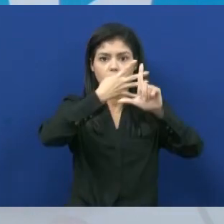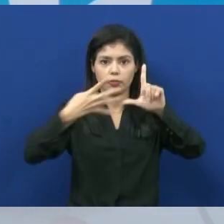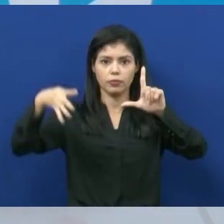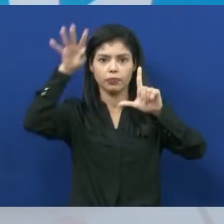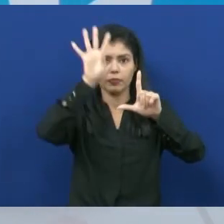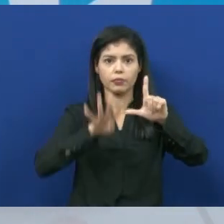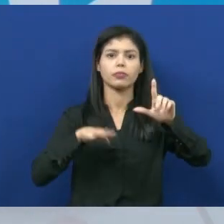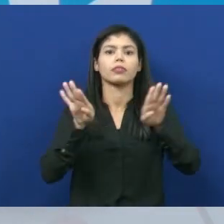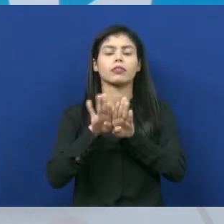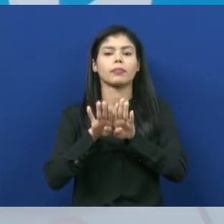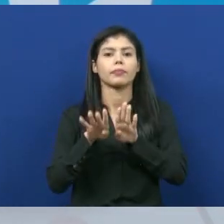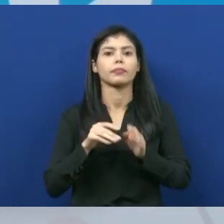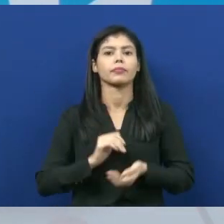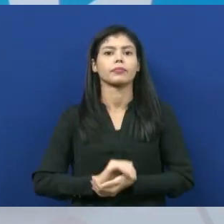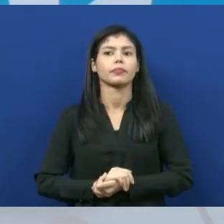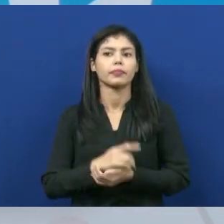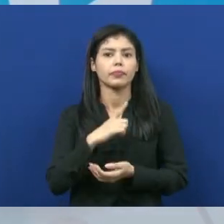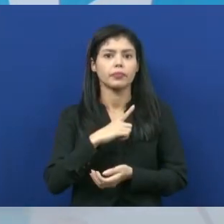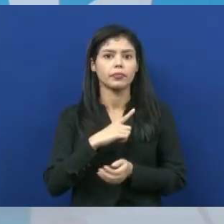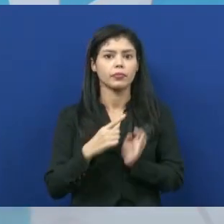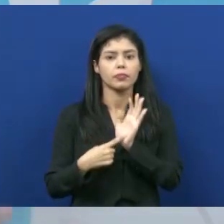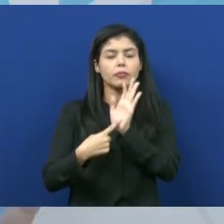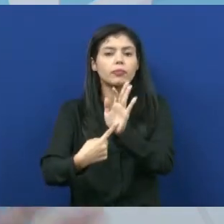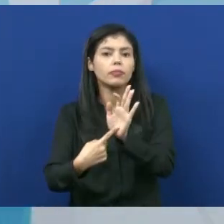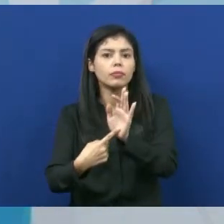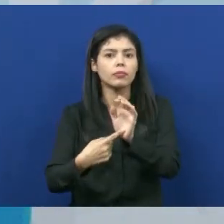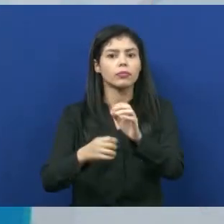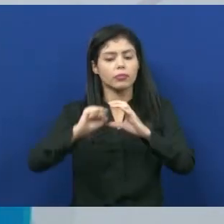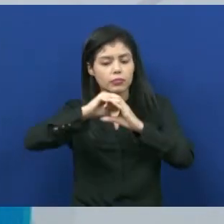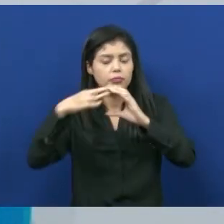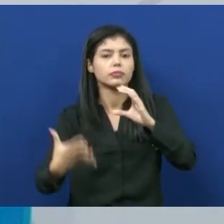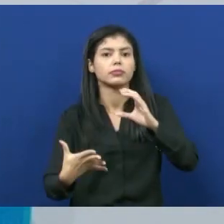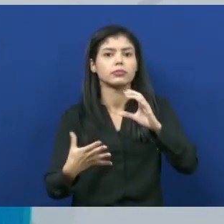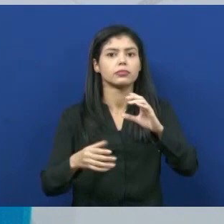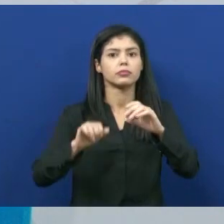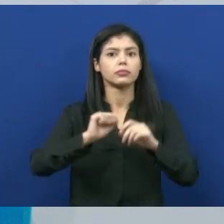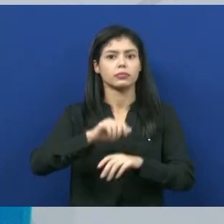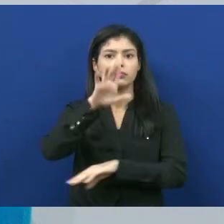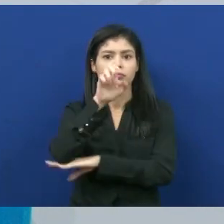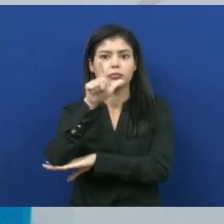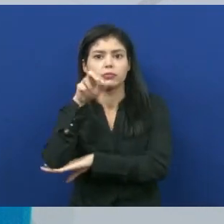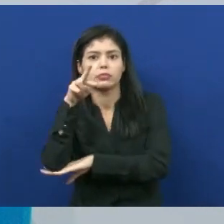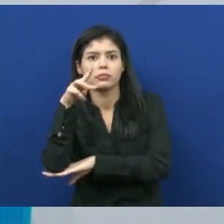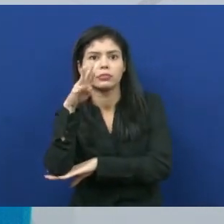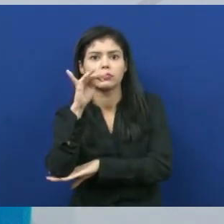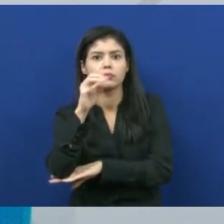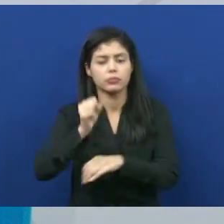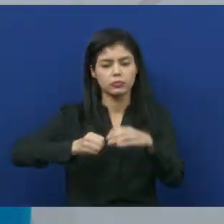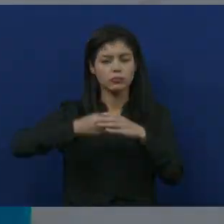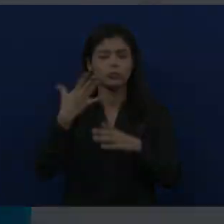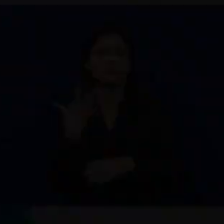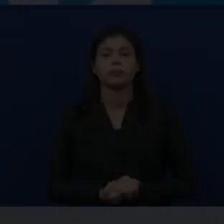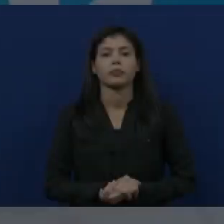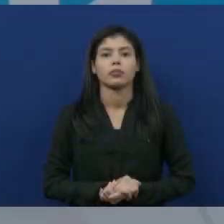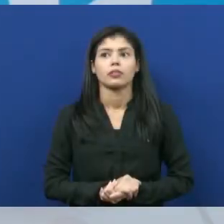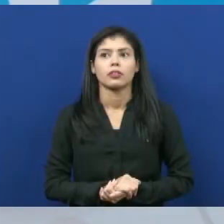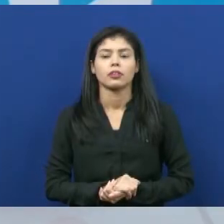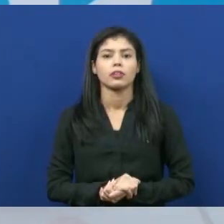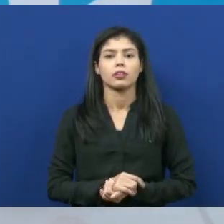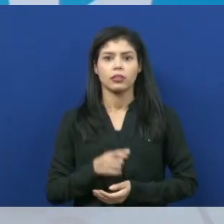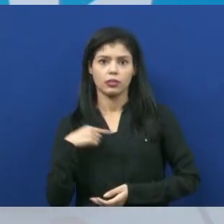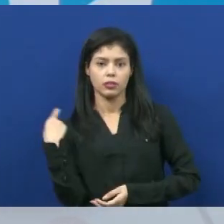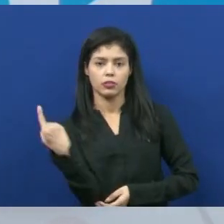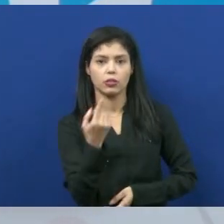tabela periódica que realiza essa classificação dos elementos químicos em número atômicos. No